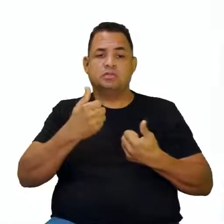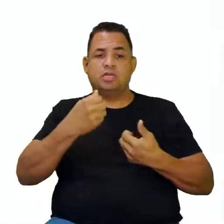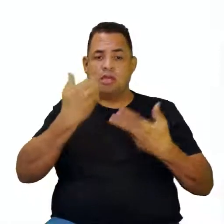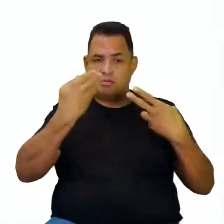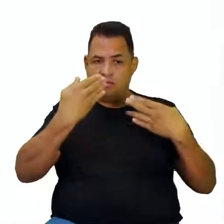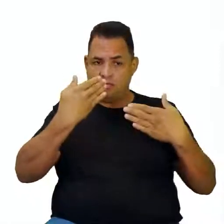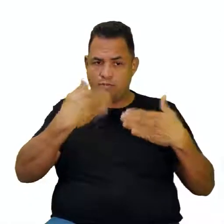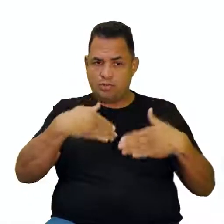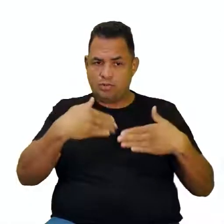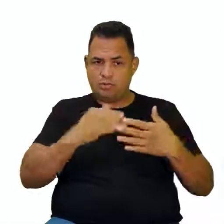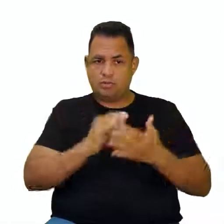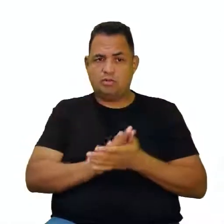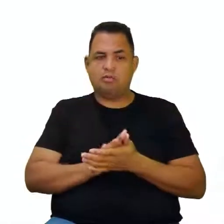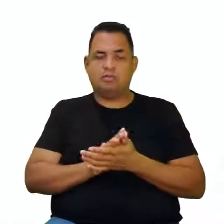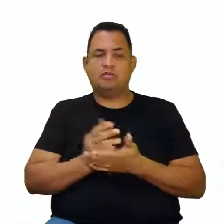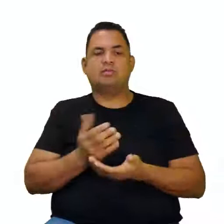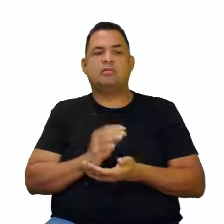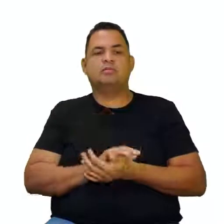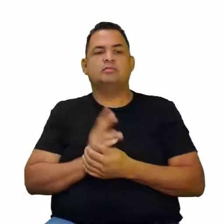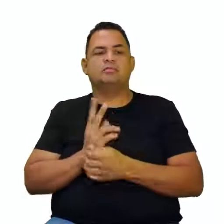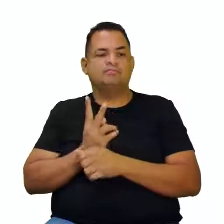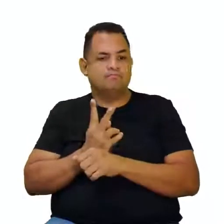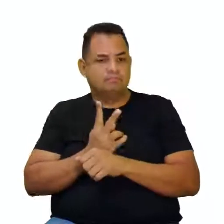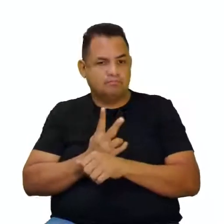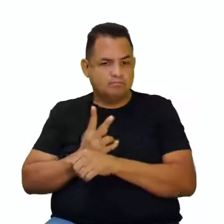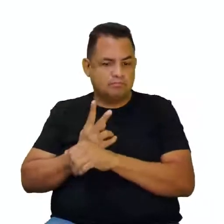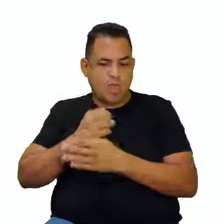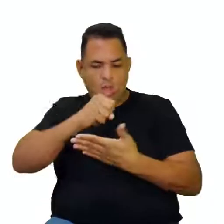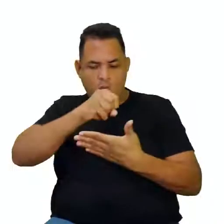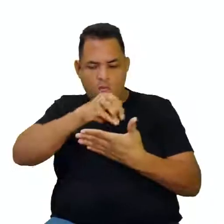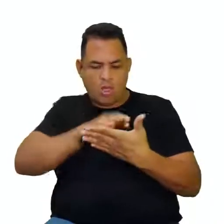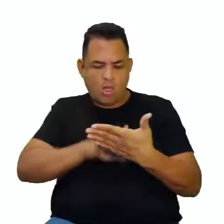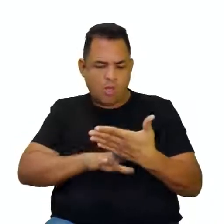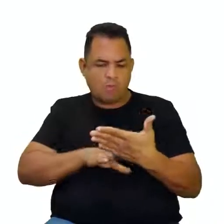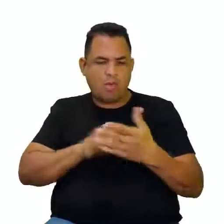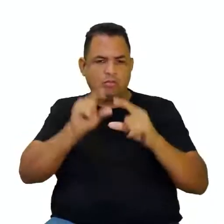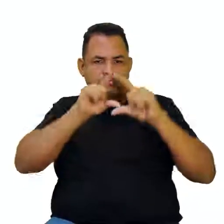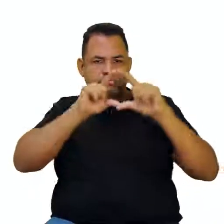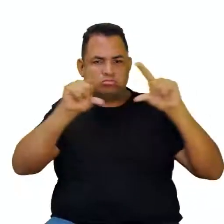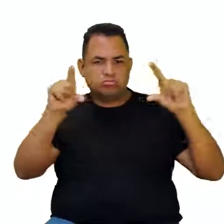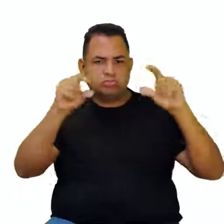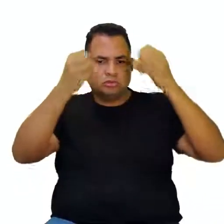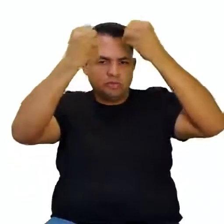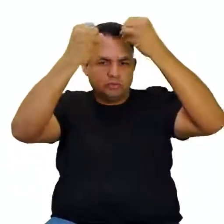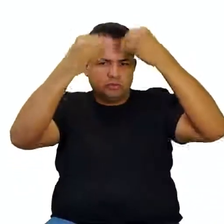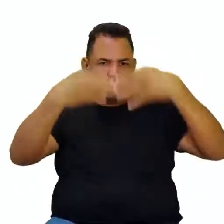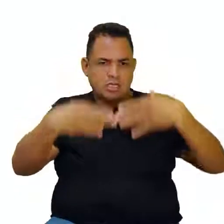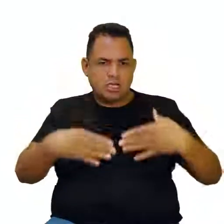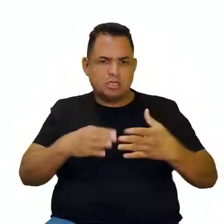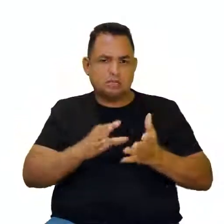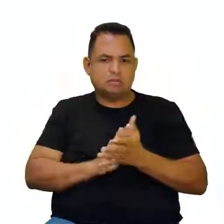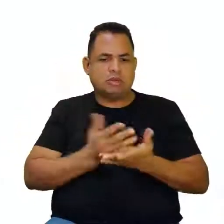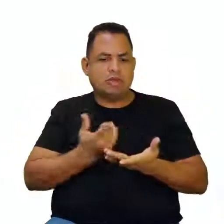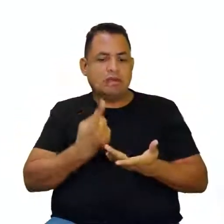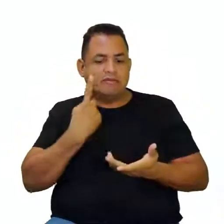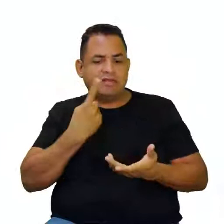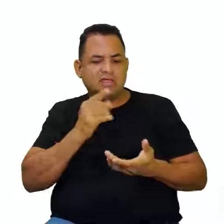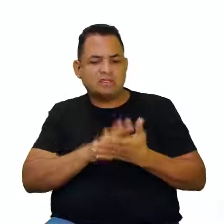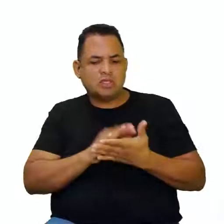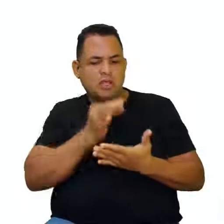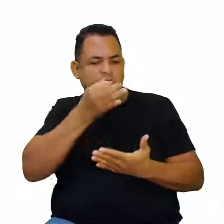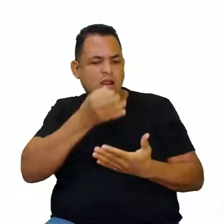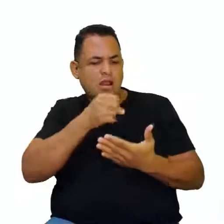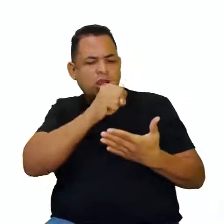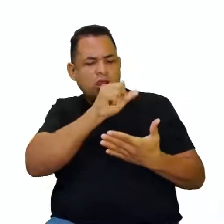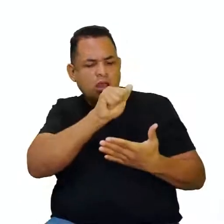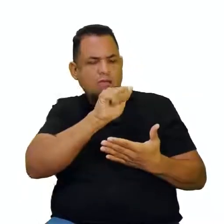Procure as resoluções comentadas da prova, né? Não se prenda somente no gabarito